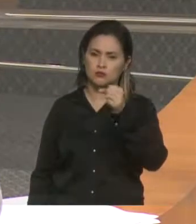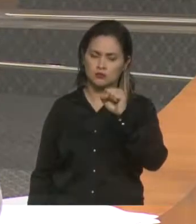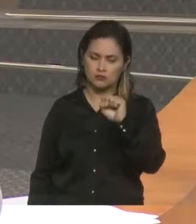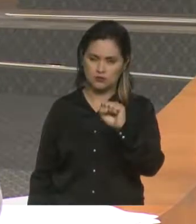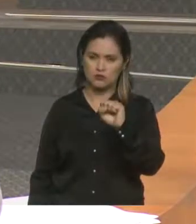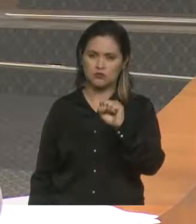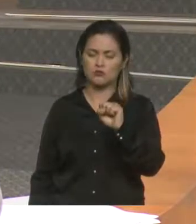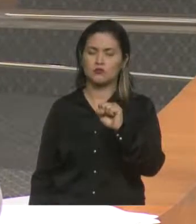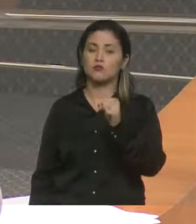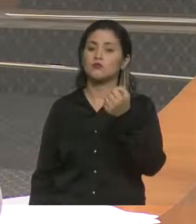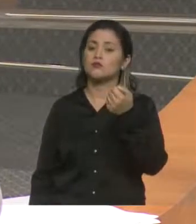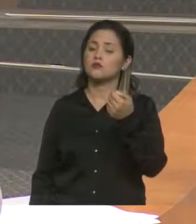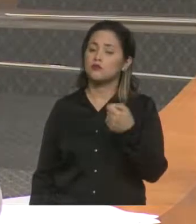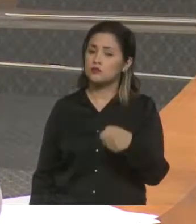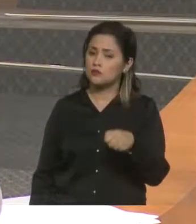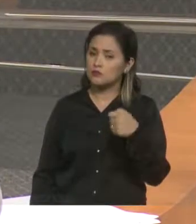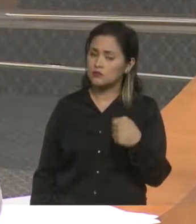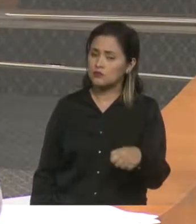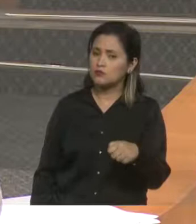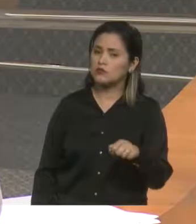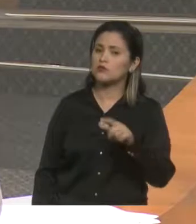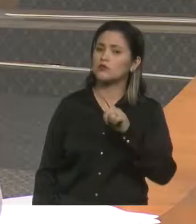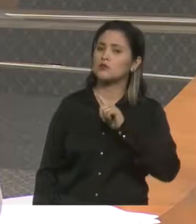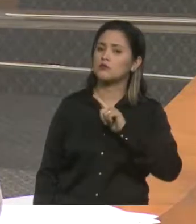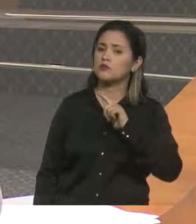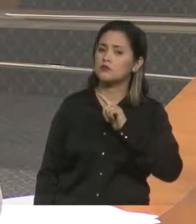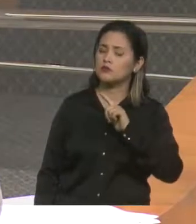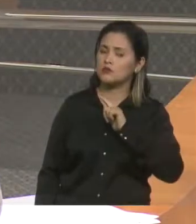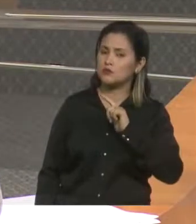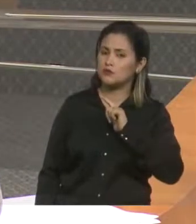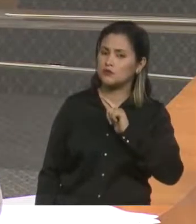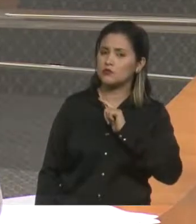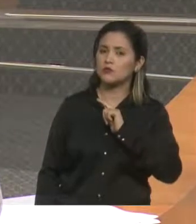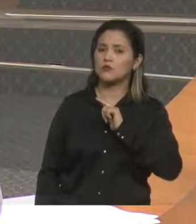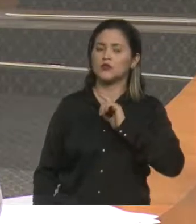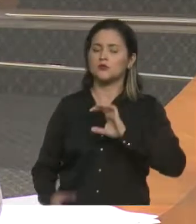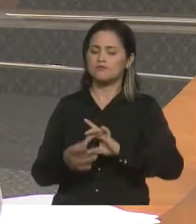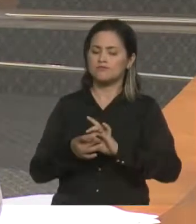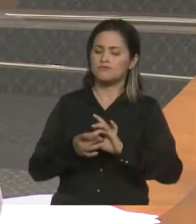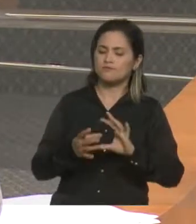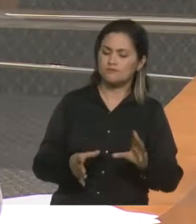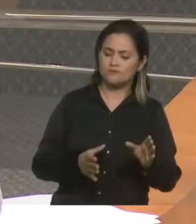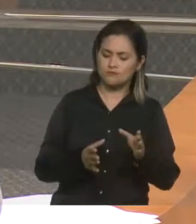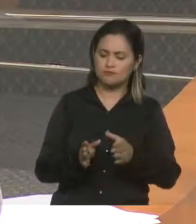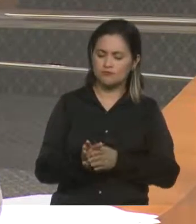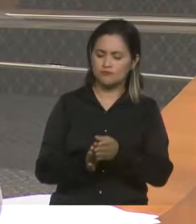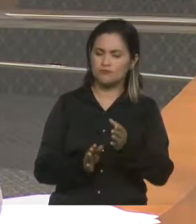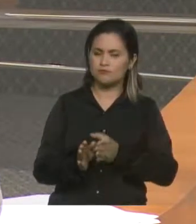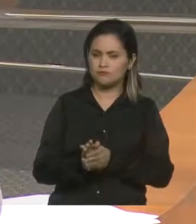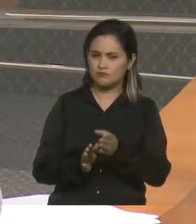que ter a regulamentação do funcionamento do Conselho Consultivo, foi emitido o decreto